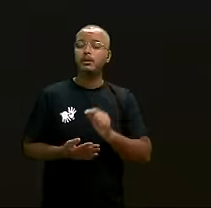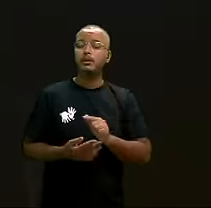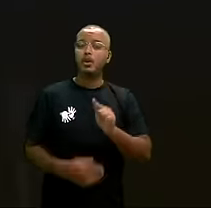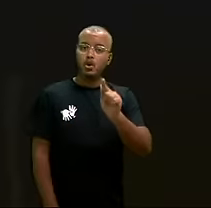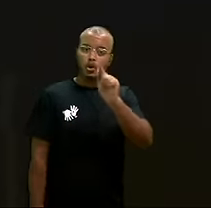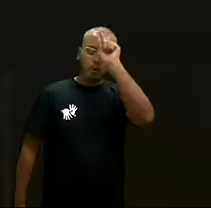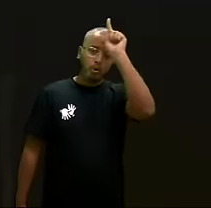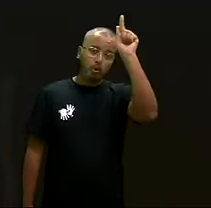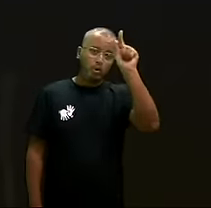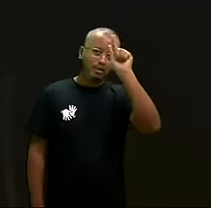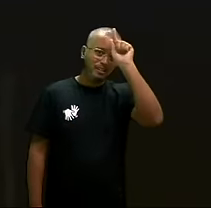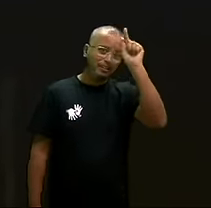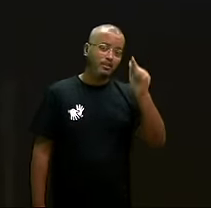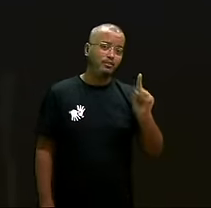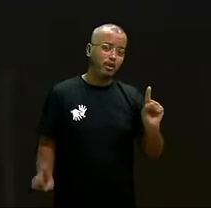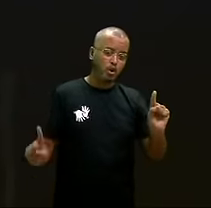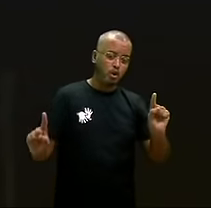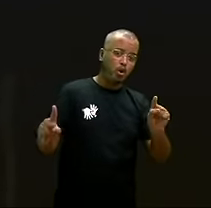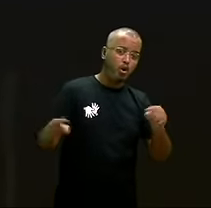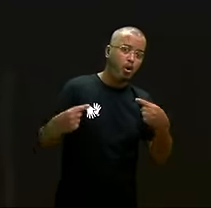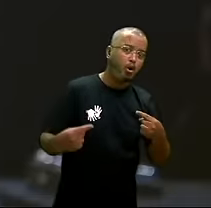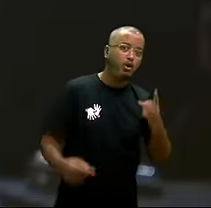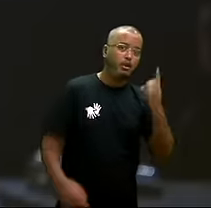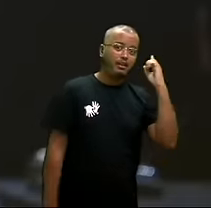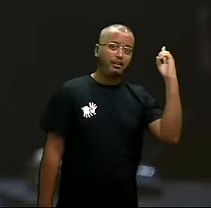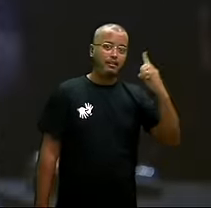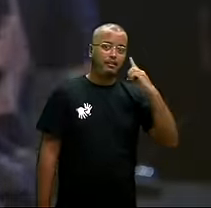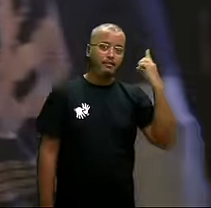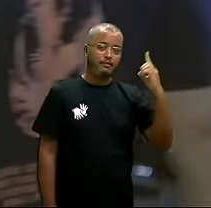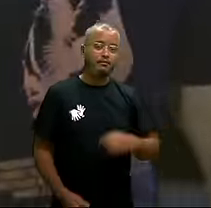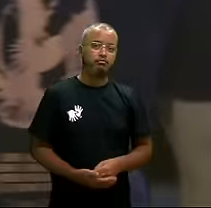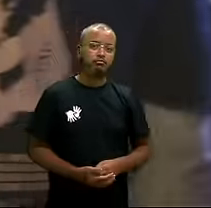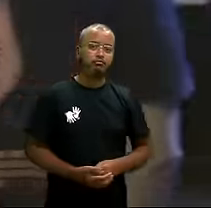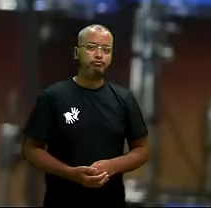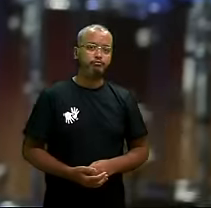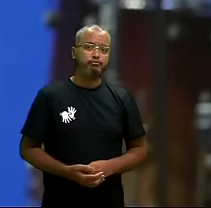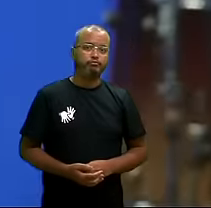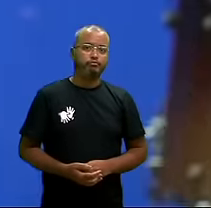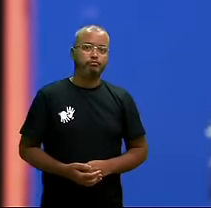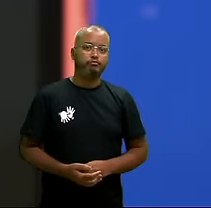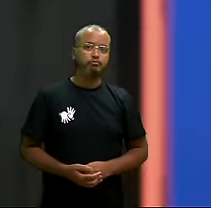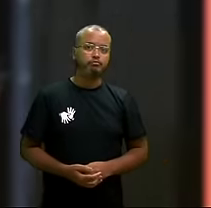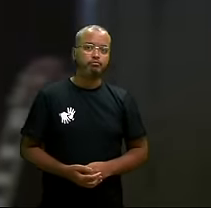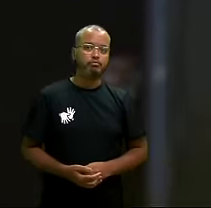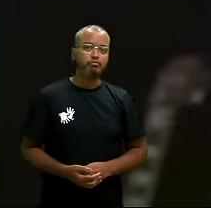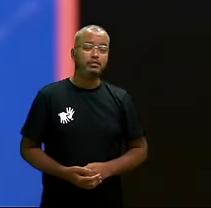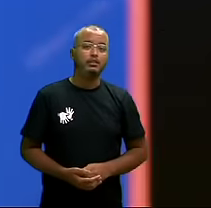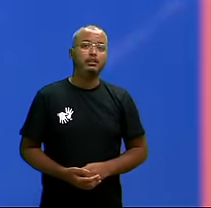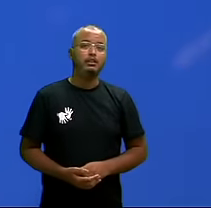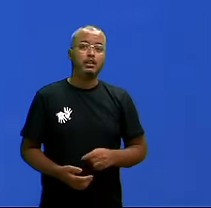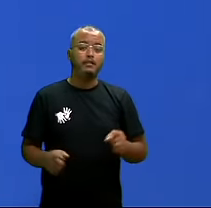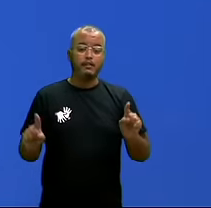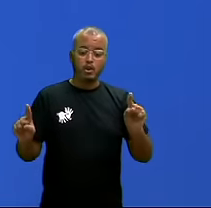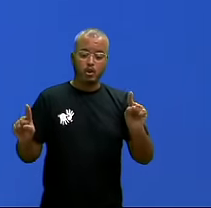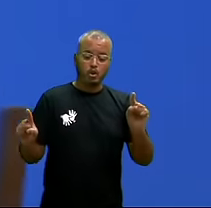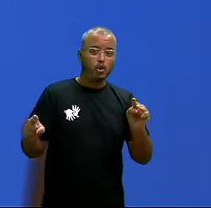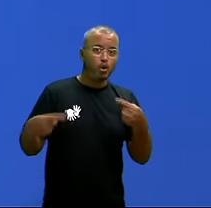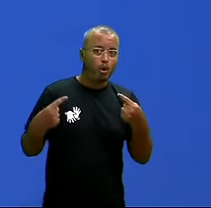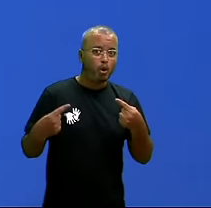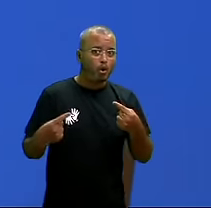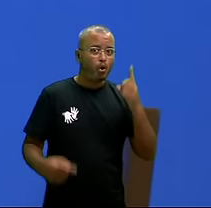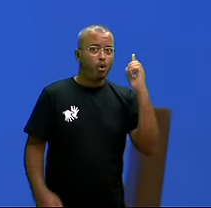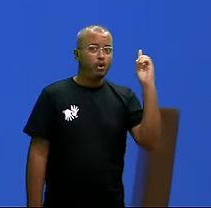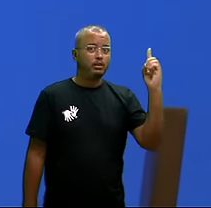Davi. E afrontou no âmbito emocional. Pode ler lá, está escrito. A afronta de Golias com Davi foi